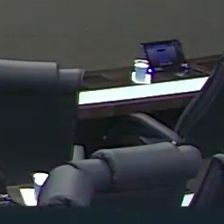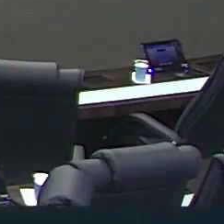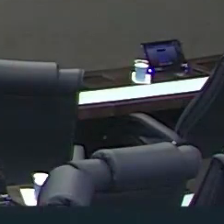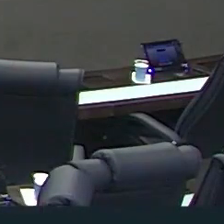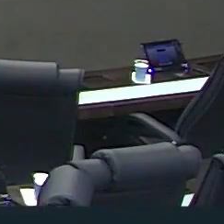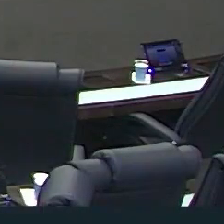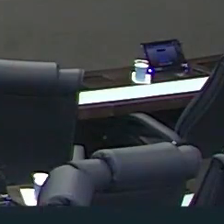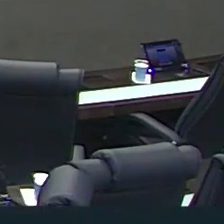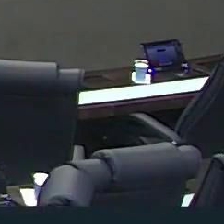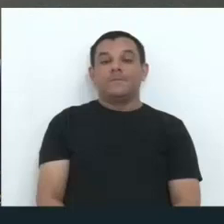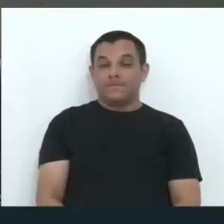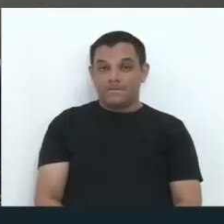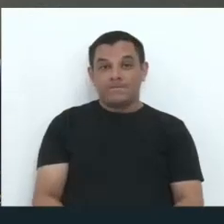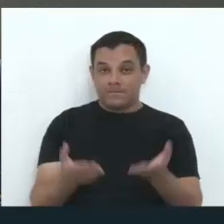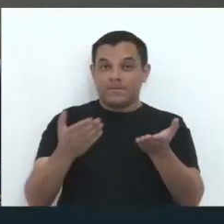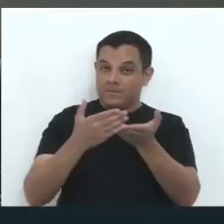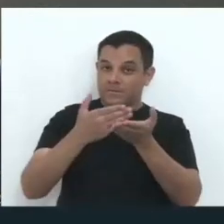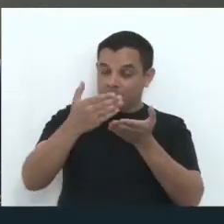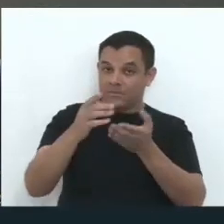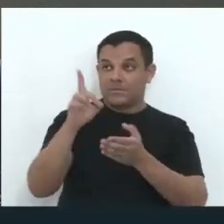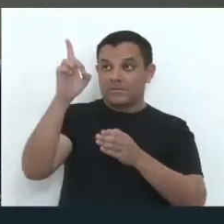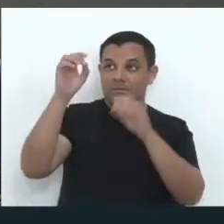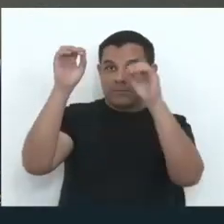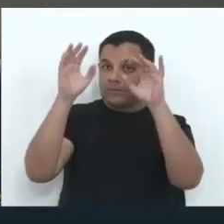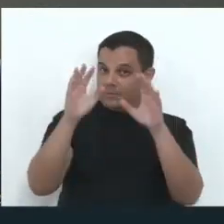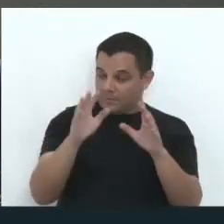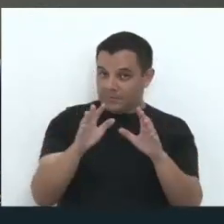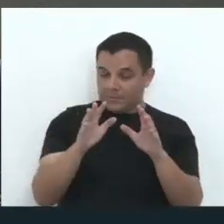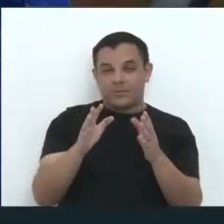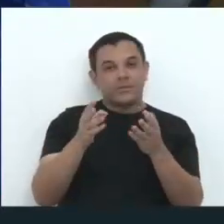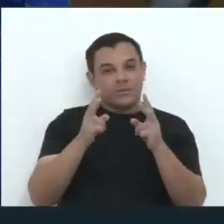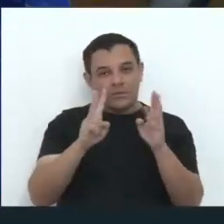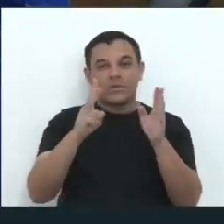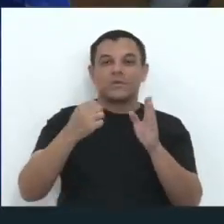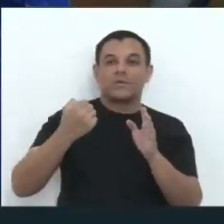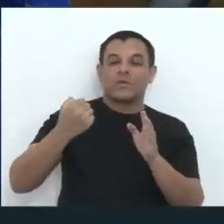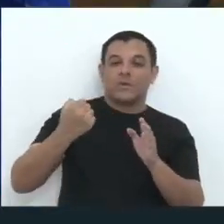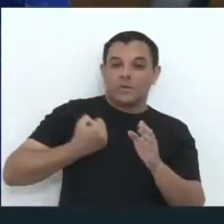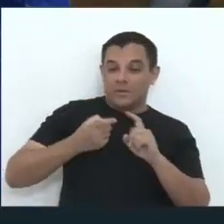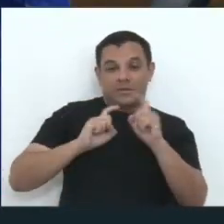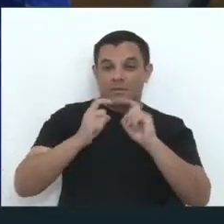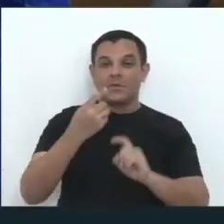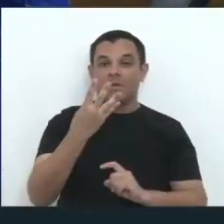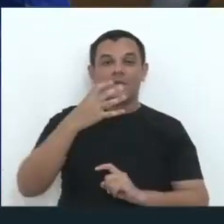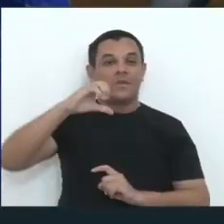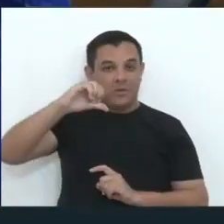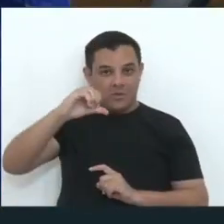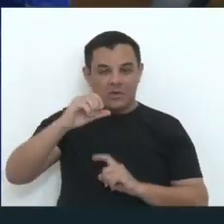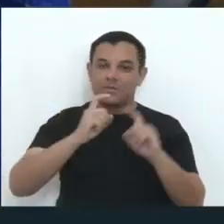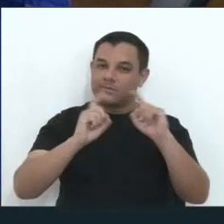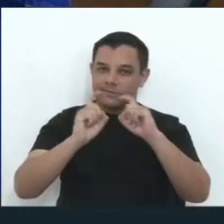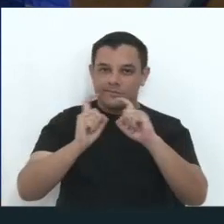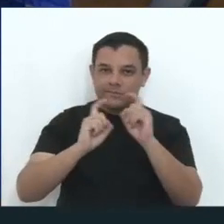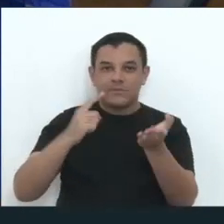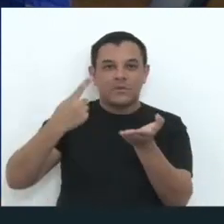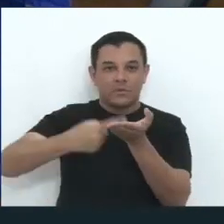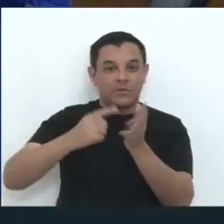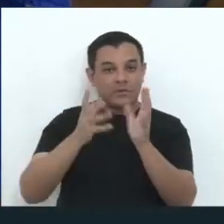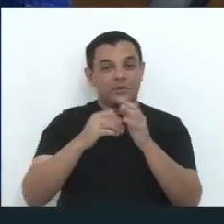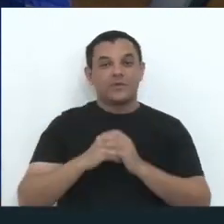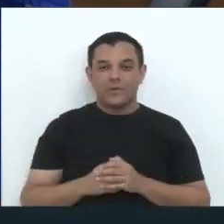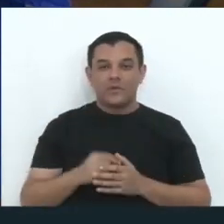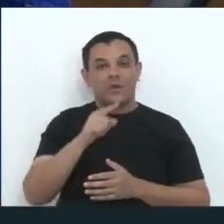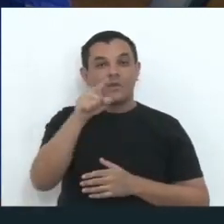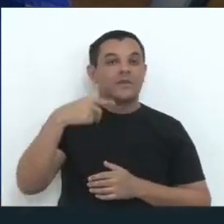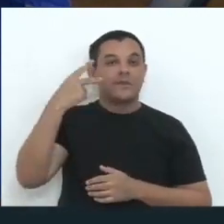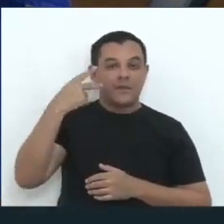A número legal, sob a proteção de Deus, iniciamos os trabalhos da 49ª sessão ordinária. Solicito aos senhores vereadores